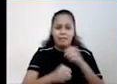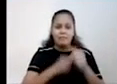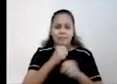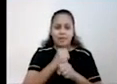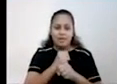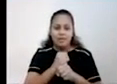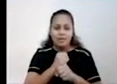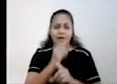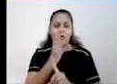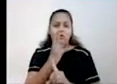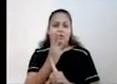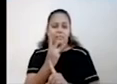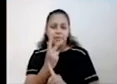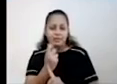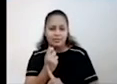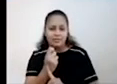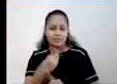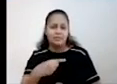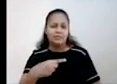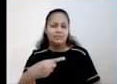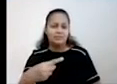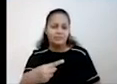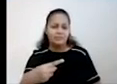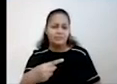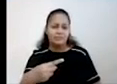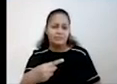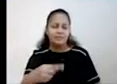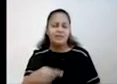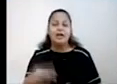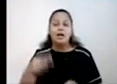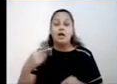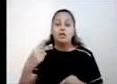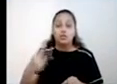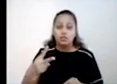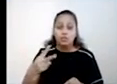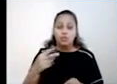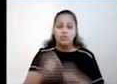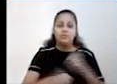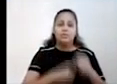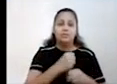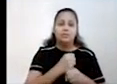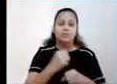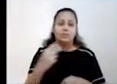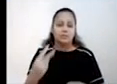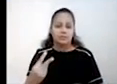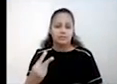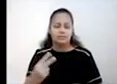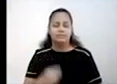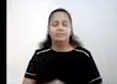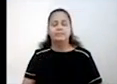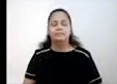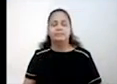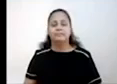Arte de São Paulo. Bienal é todo o evento que ocorre de 2 em 2 anos.